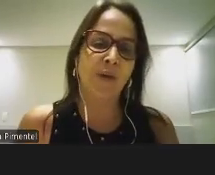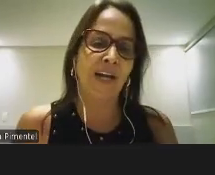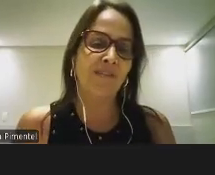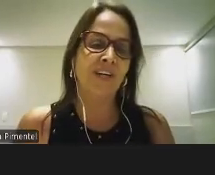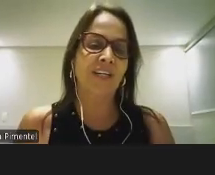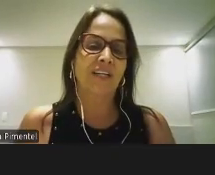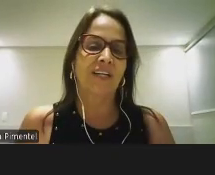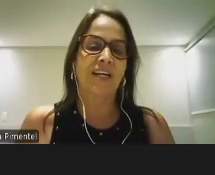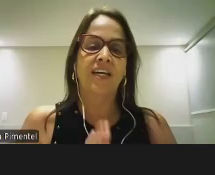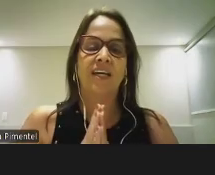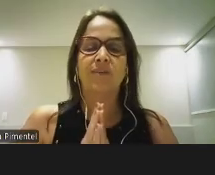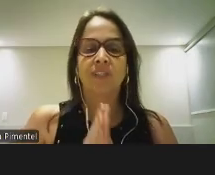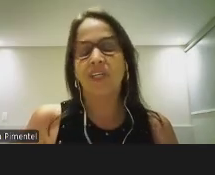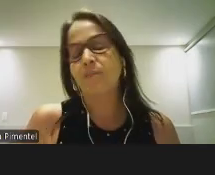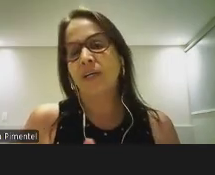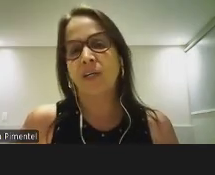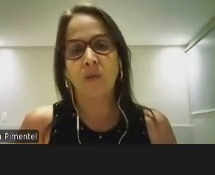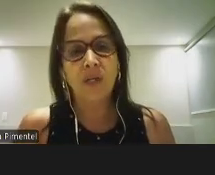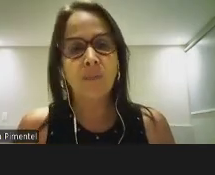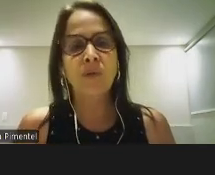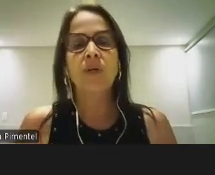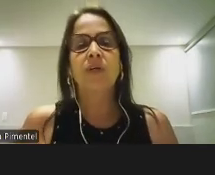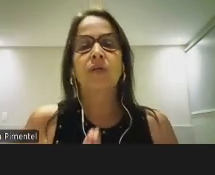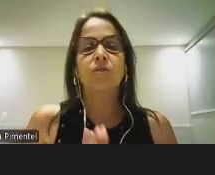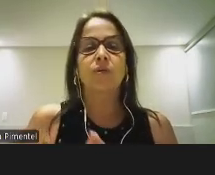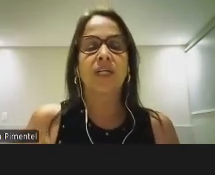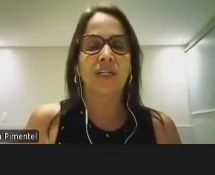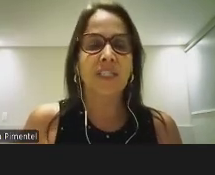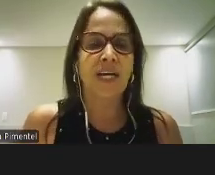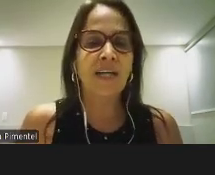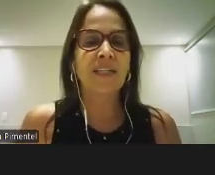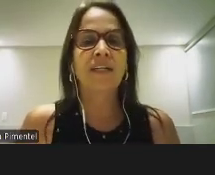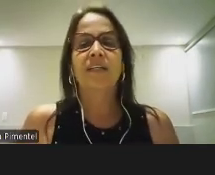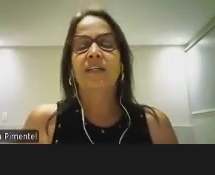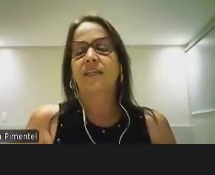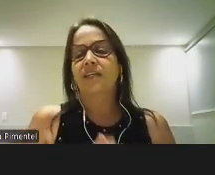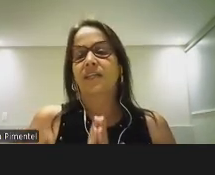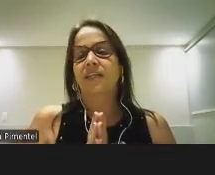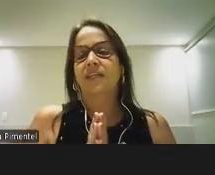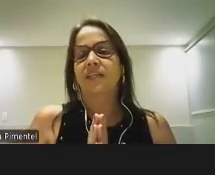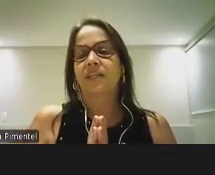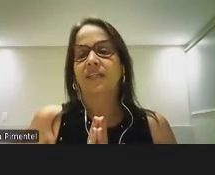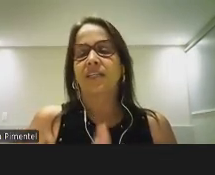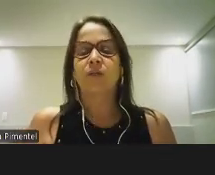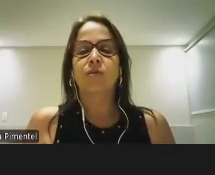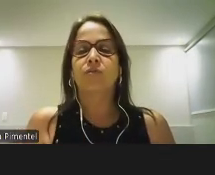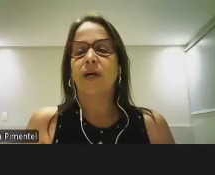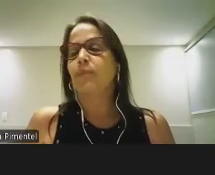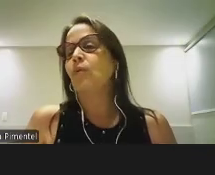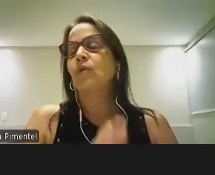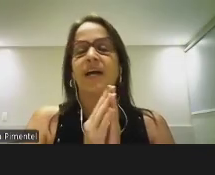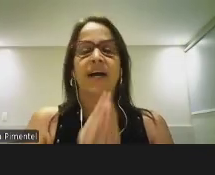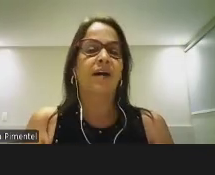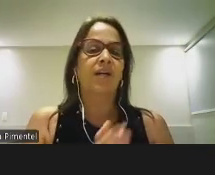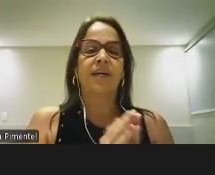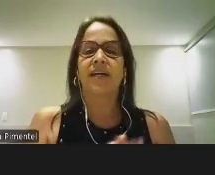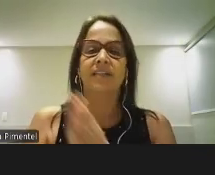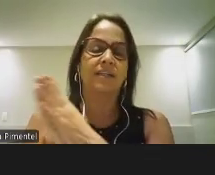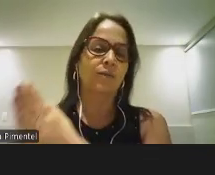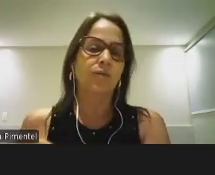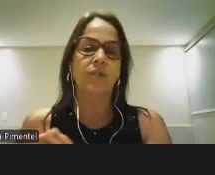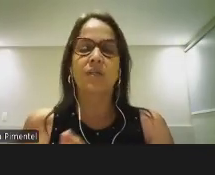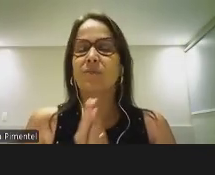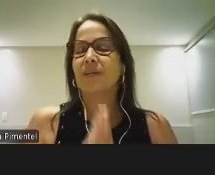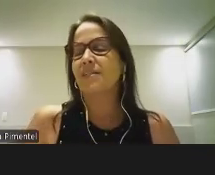maior do que eu esperava, né? É um tema que eu amo, que eu sou encantada, que, de novo, é bom dar aula,